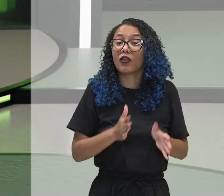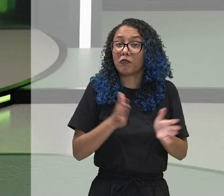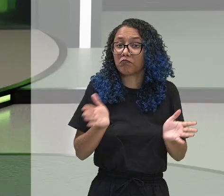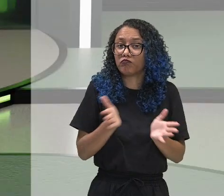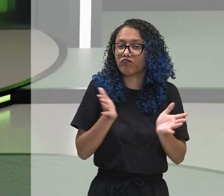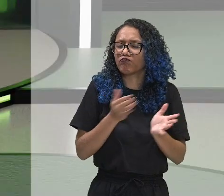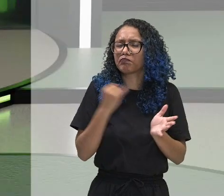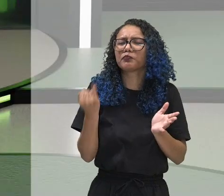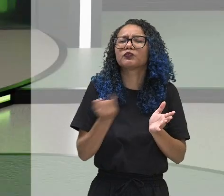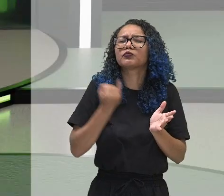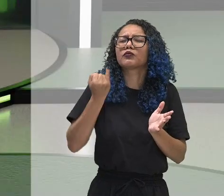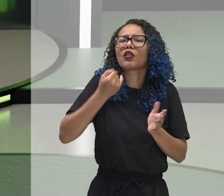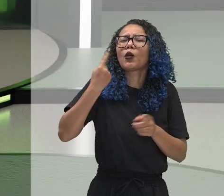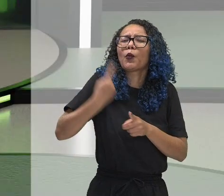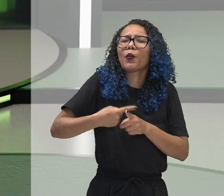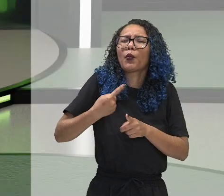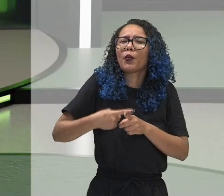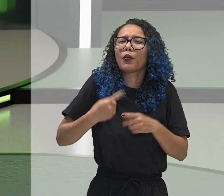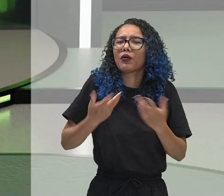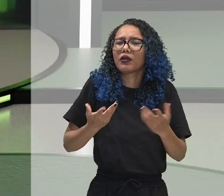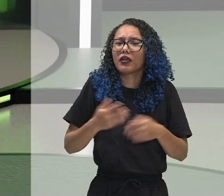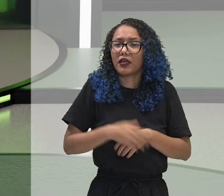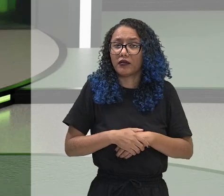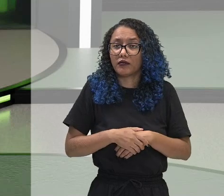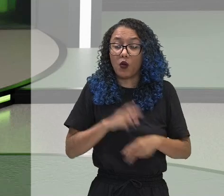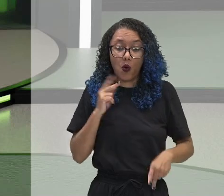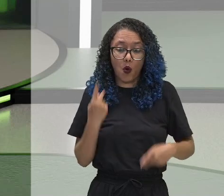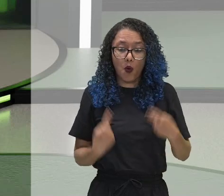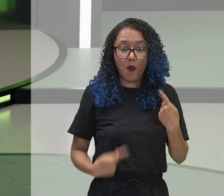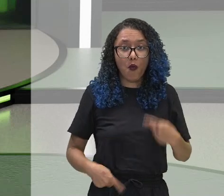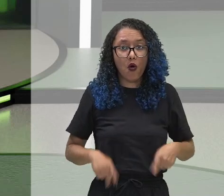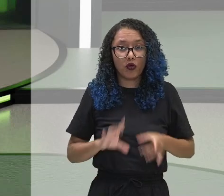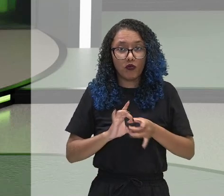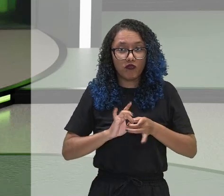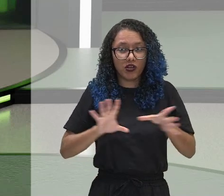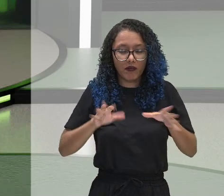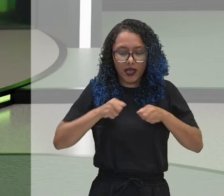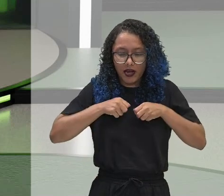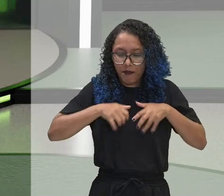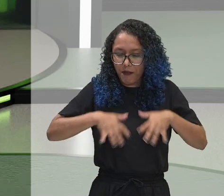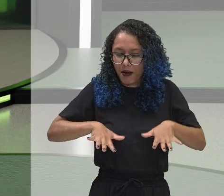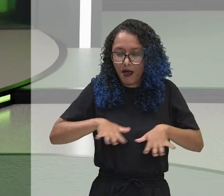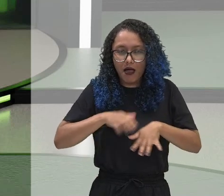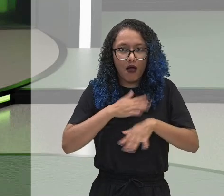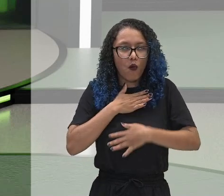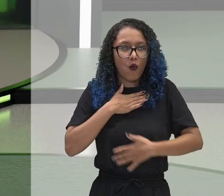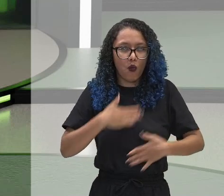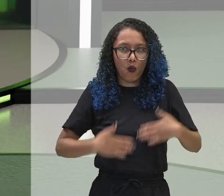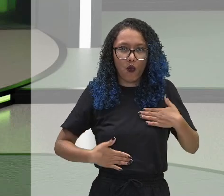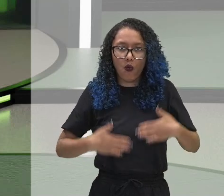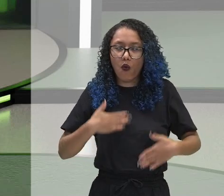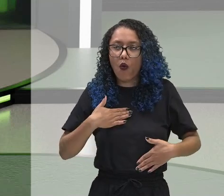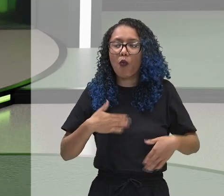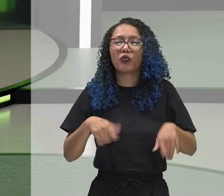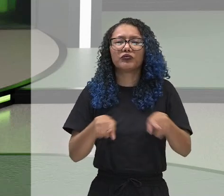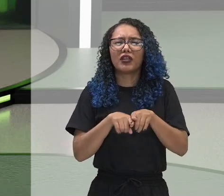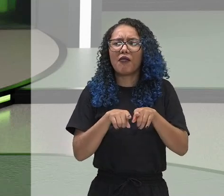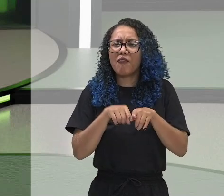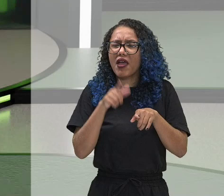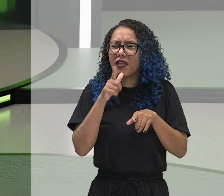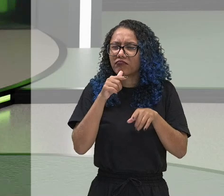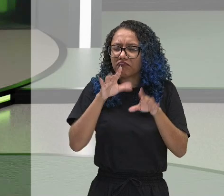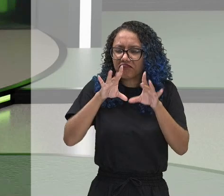vai gerar a liberação de hormônios, gerar a liberação do líquido lubrificante, tudo isso